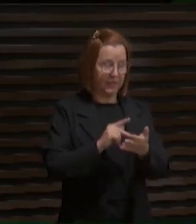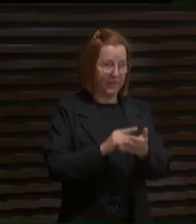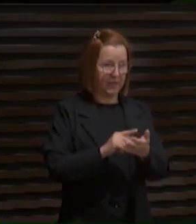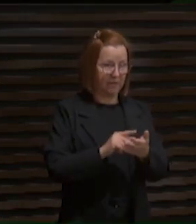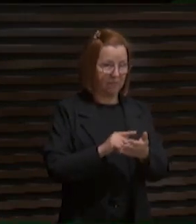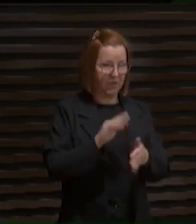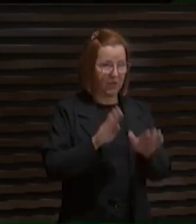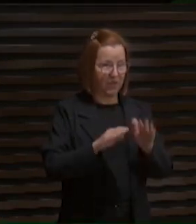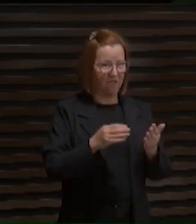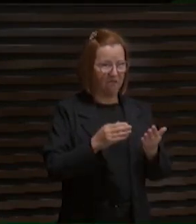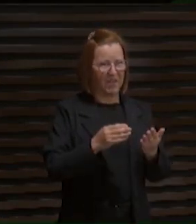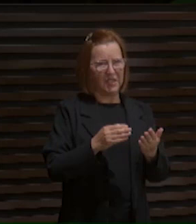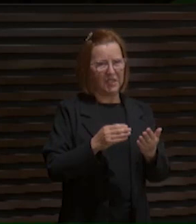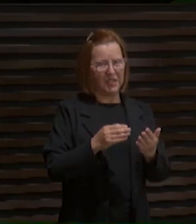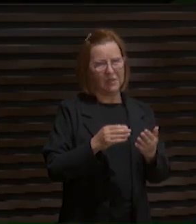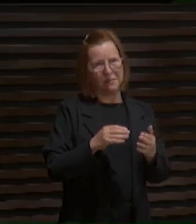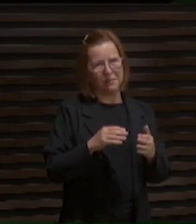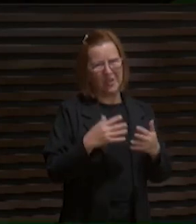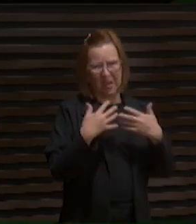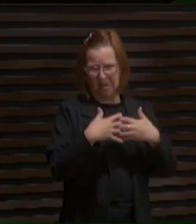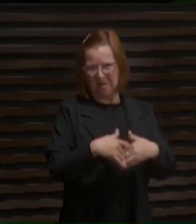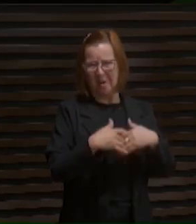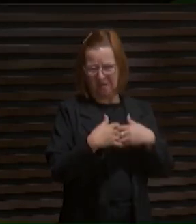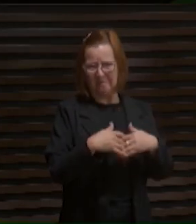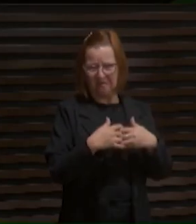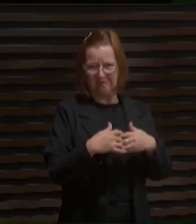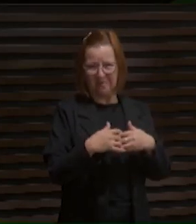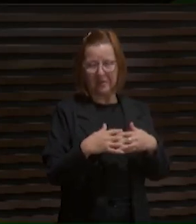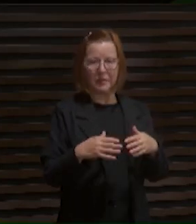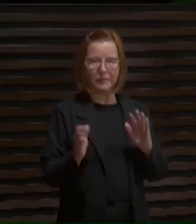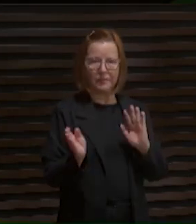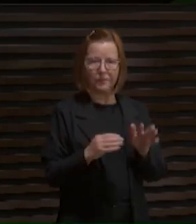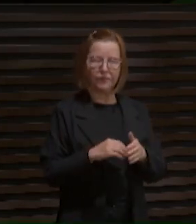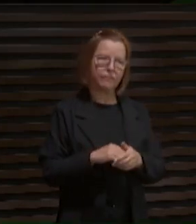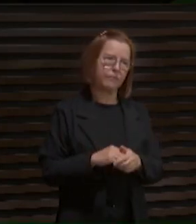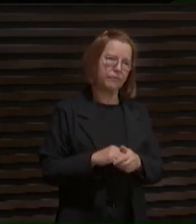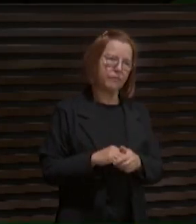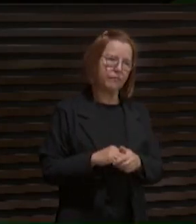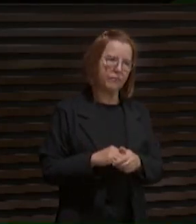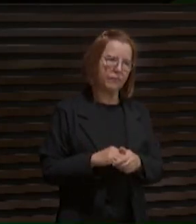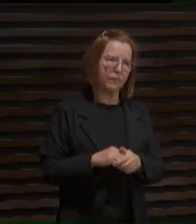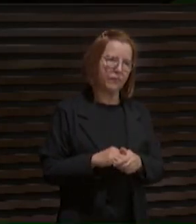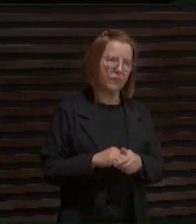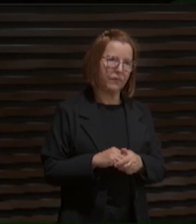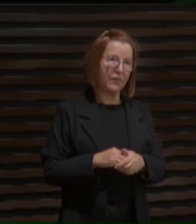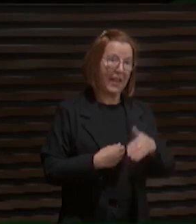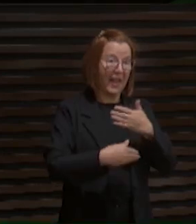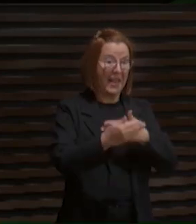Em ambos os casos, isso ocorre quando ignoramos o que Cristo fez por nós e como a vida dele em nós nos